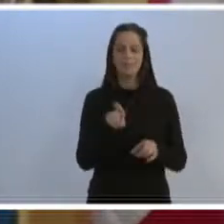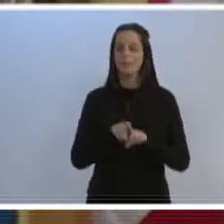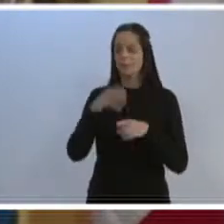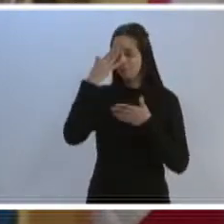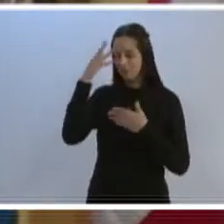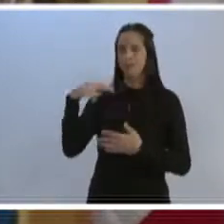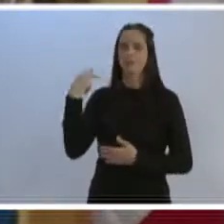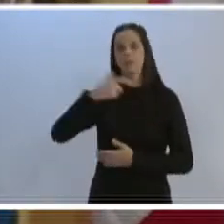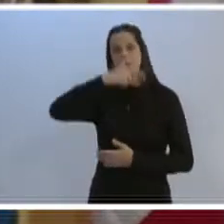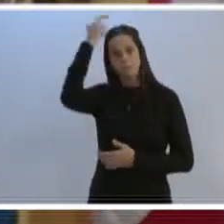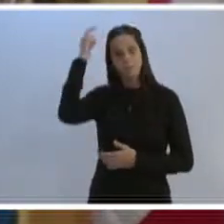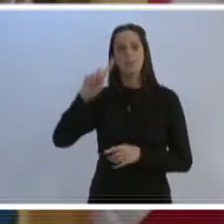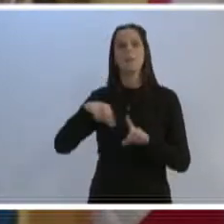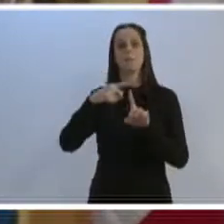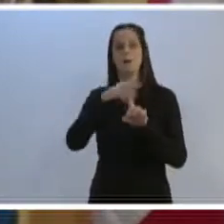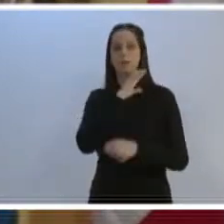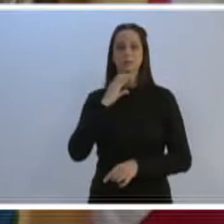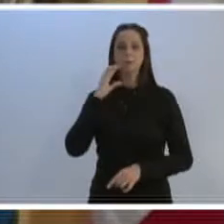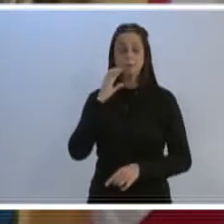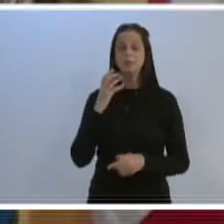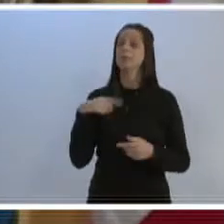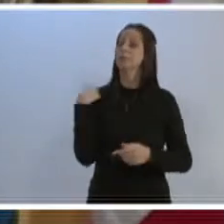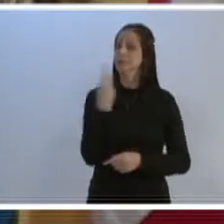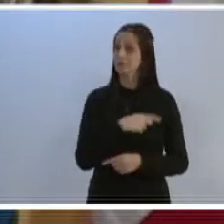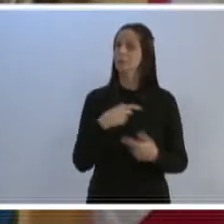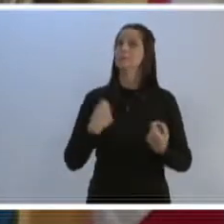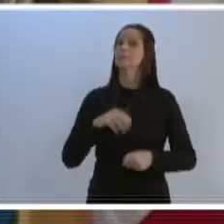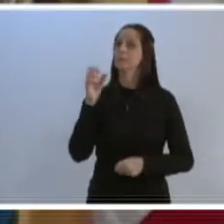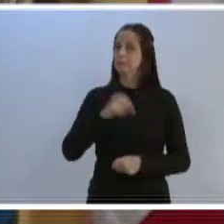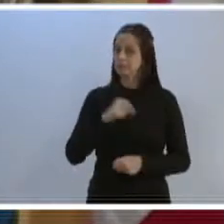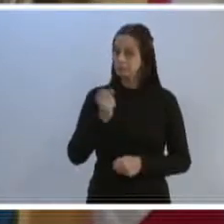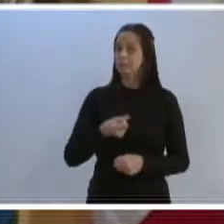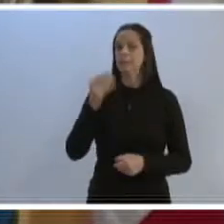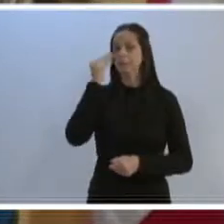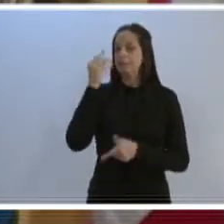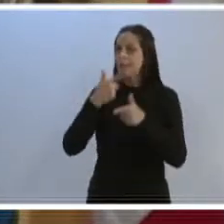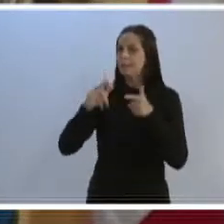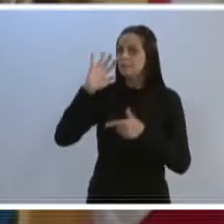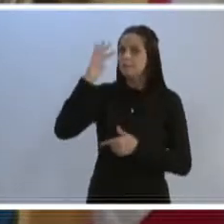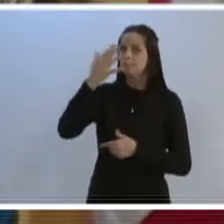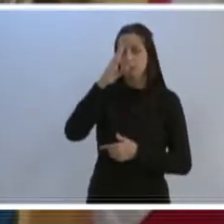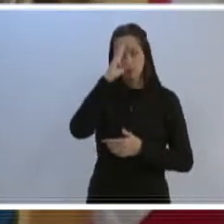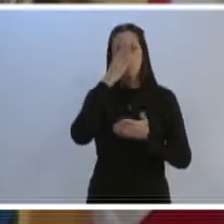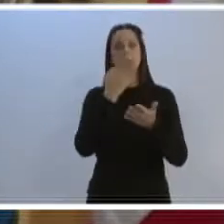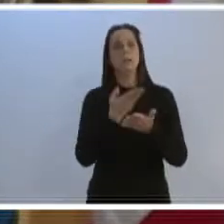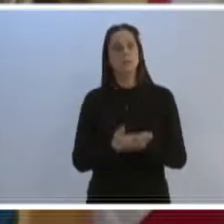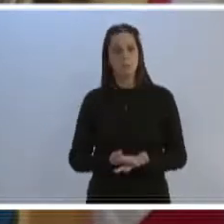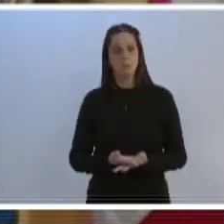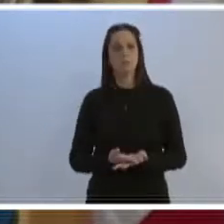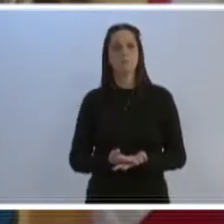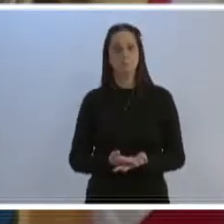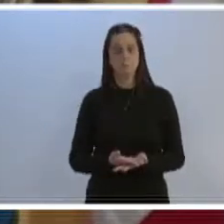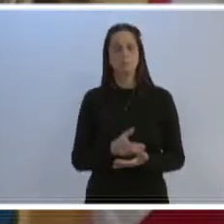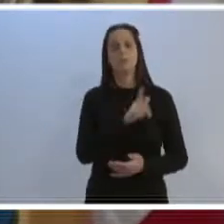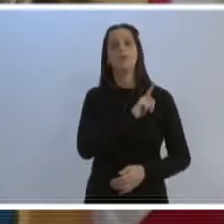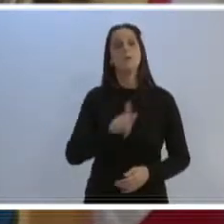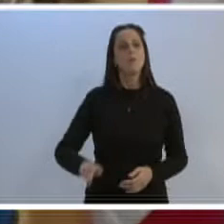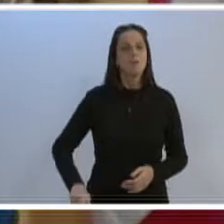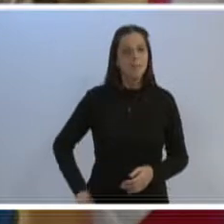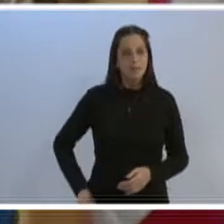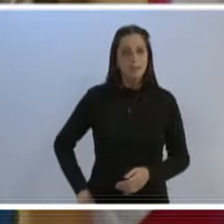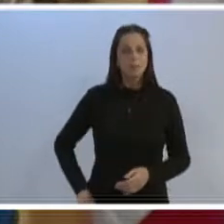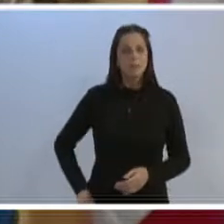vereador cesar sim nós precisamos buscar esta solução eu acredito que o governo